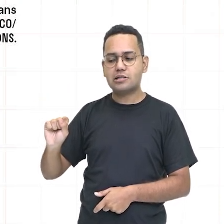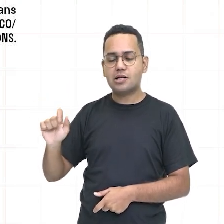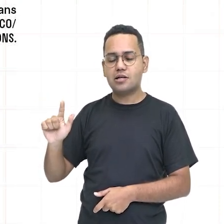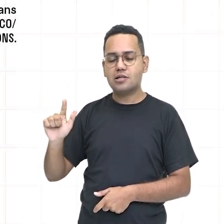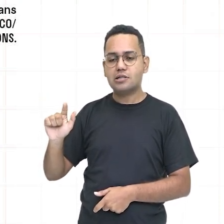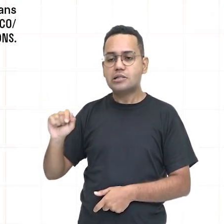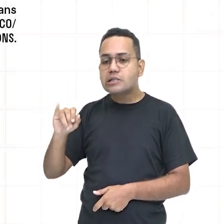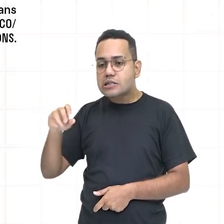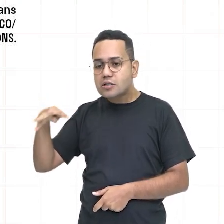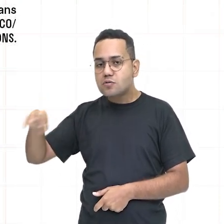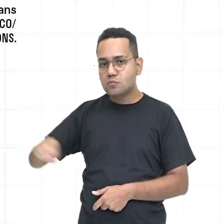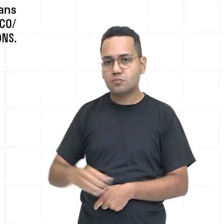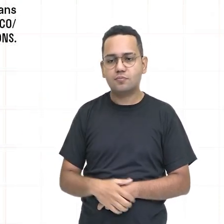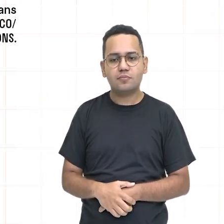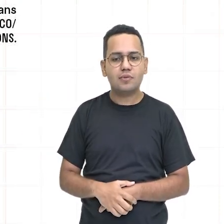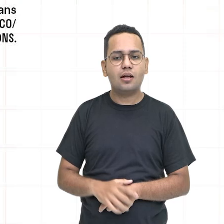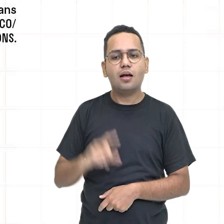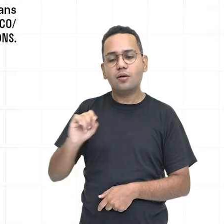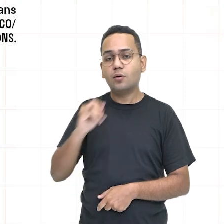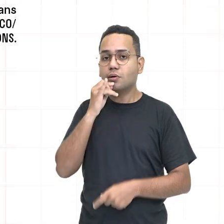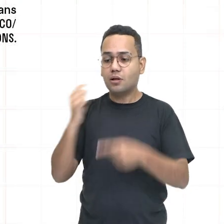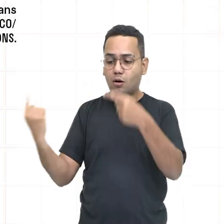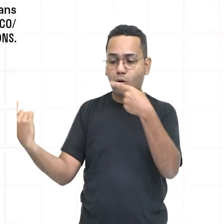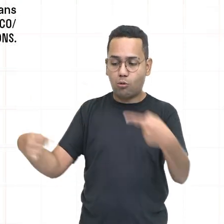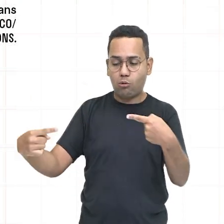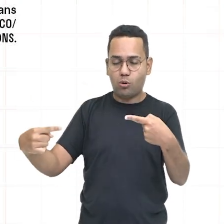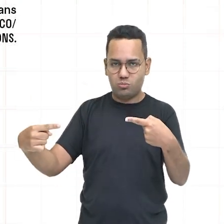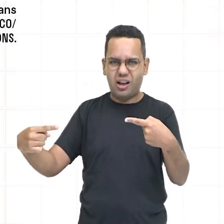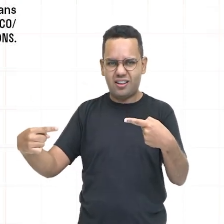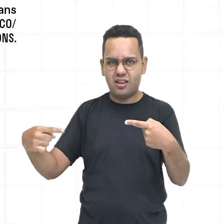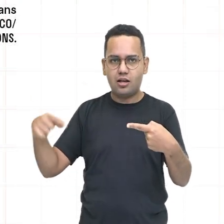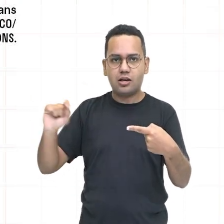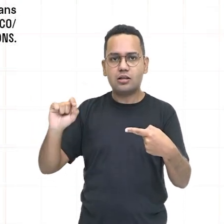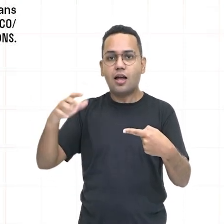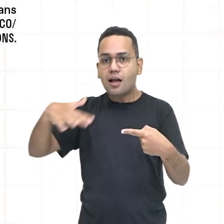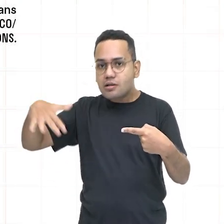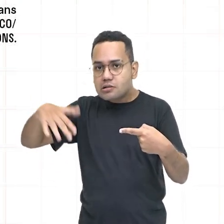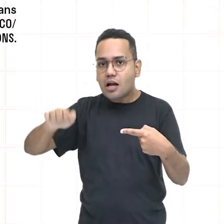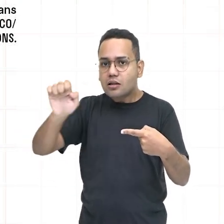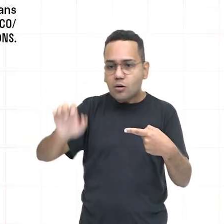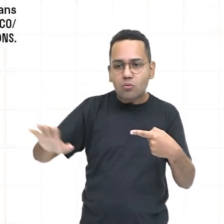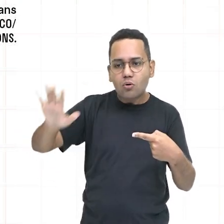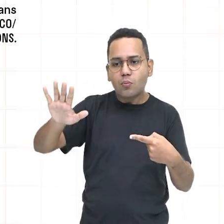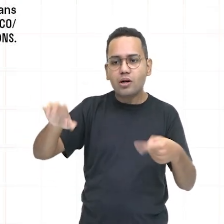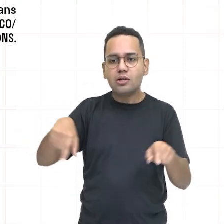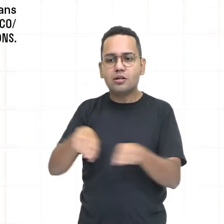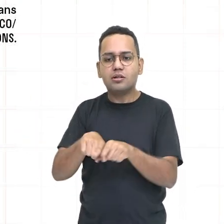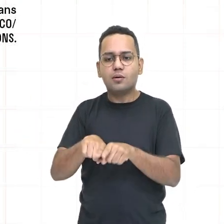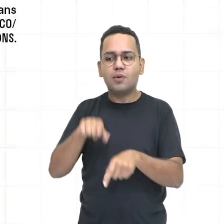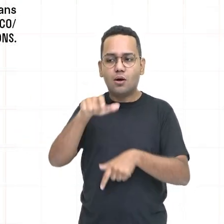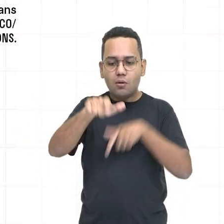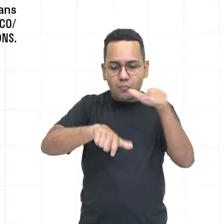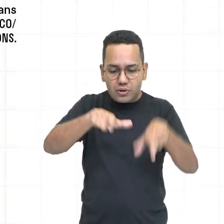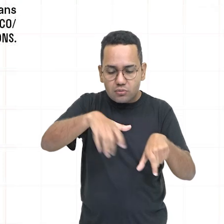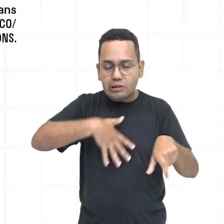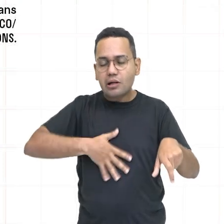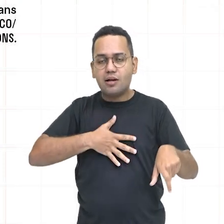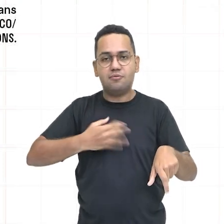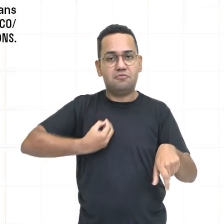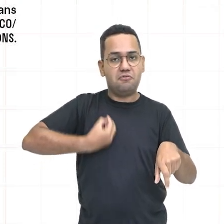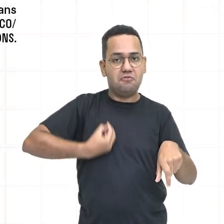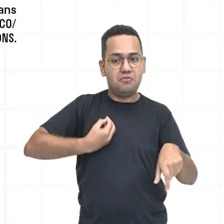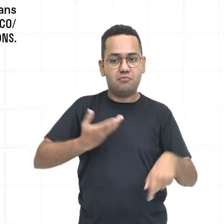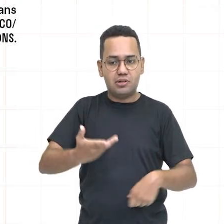civilização europeia e os povos ali daquela região, que estão sendo representados, como você pode observar,